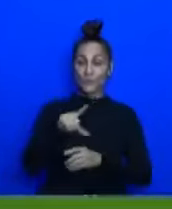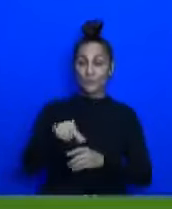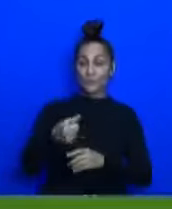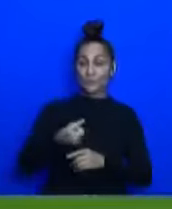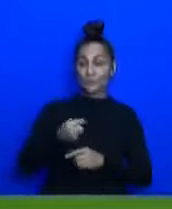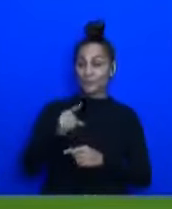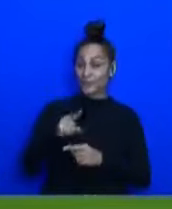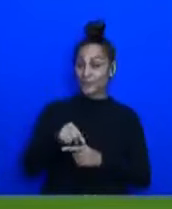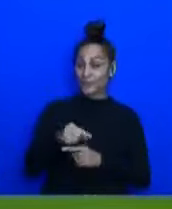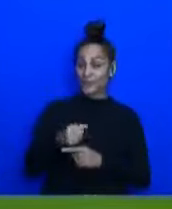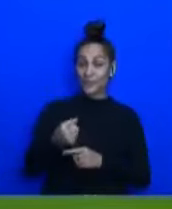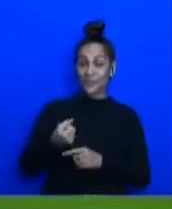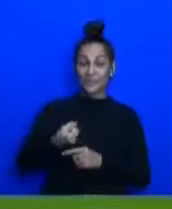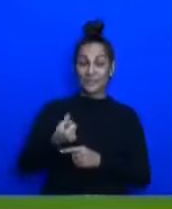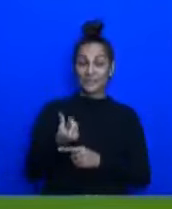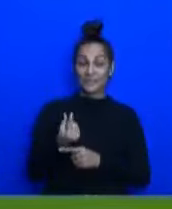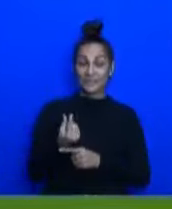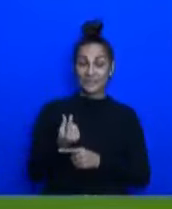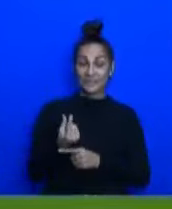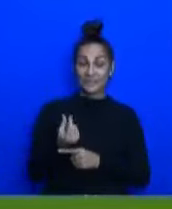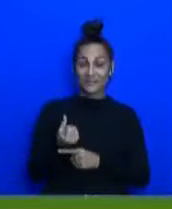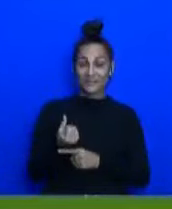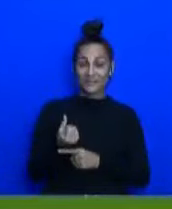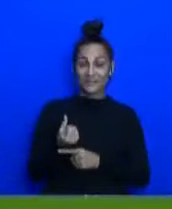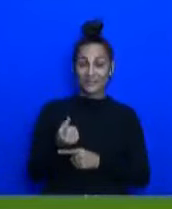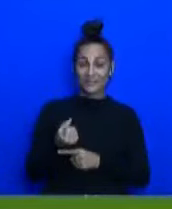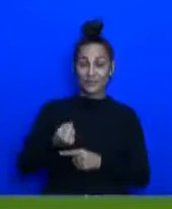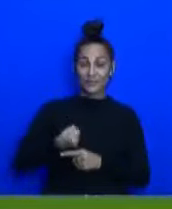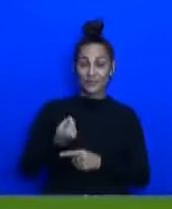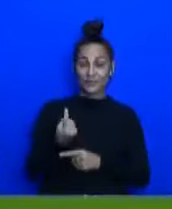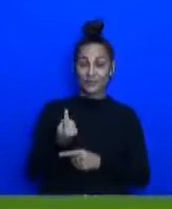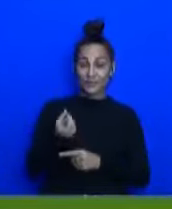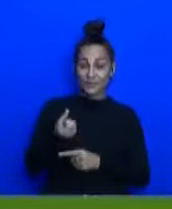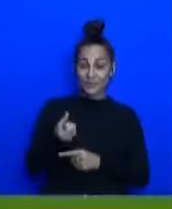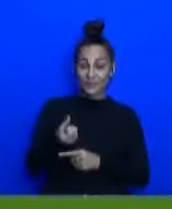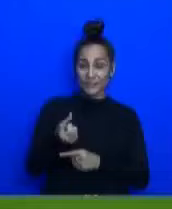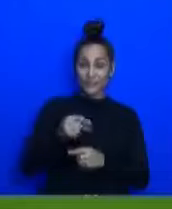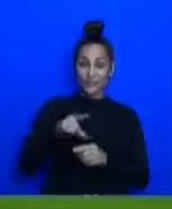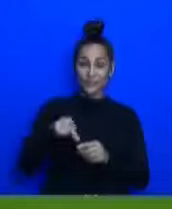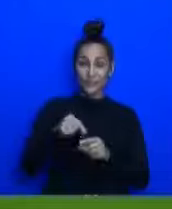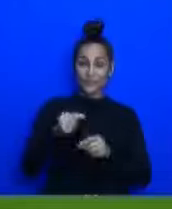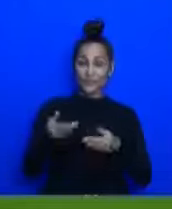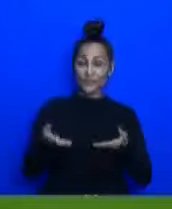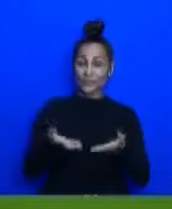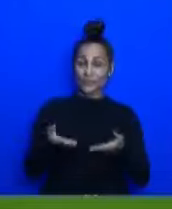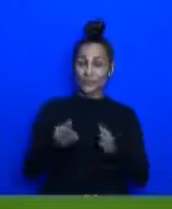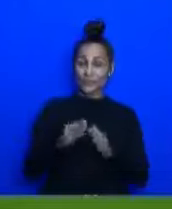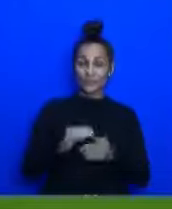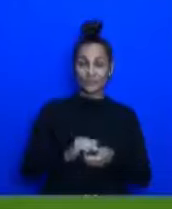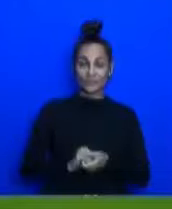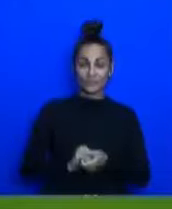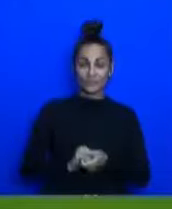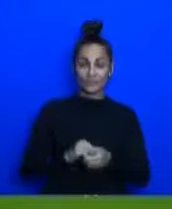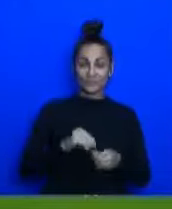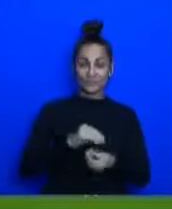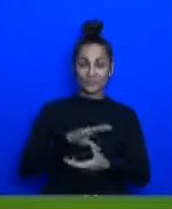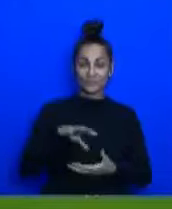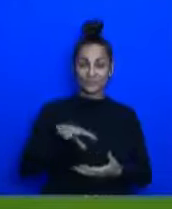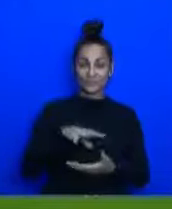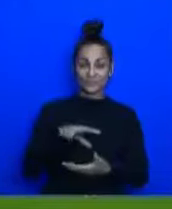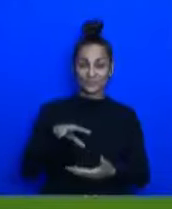dezena. Sorteado agora o número 16. 16 foi a dezena sorteada nesse momento. O globo